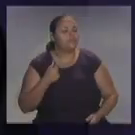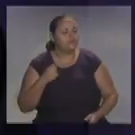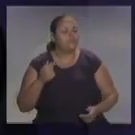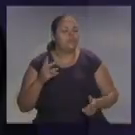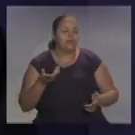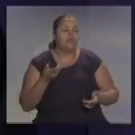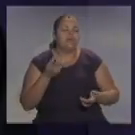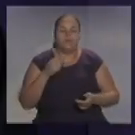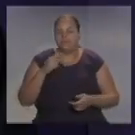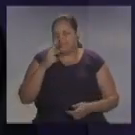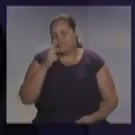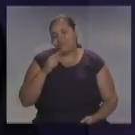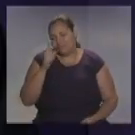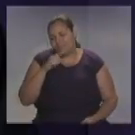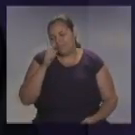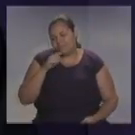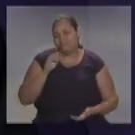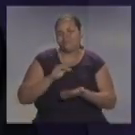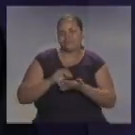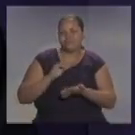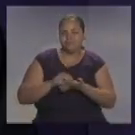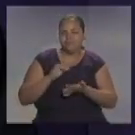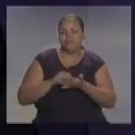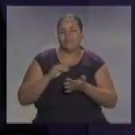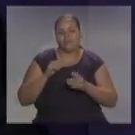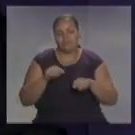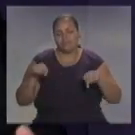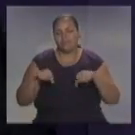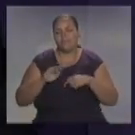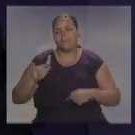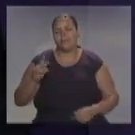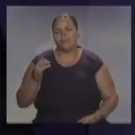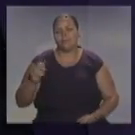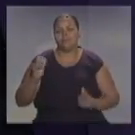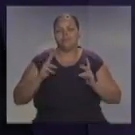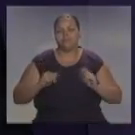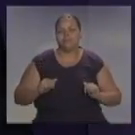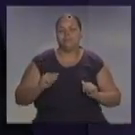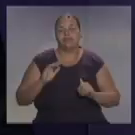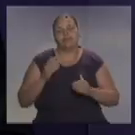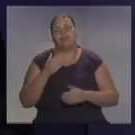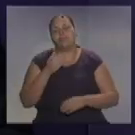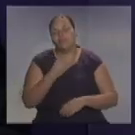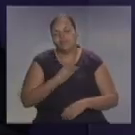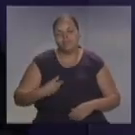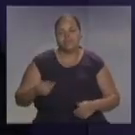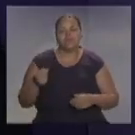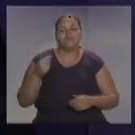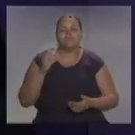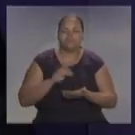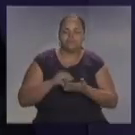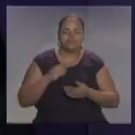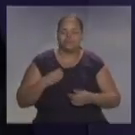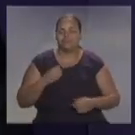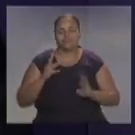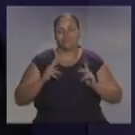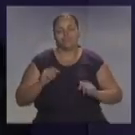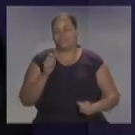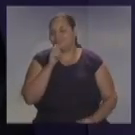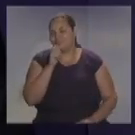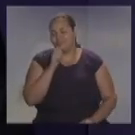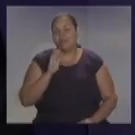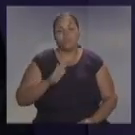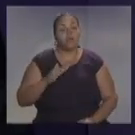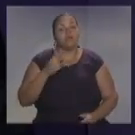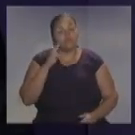questão ambiental aí ficou realmente... o governo ficou devendo, né? Mas as questões ligadas à prefeitura da cidade, a gente